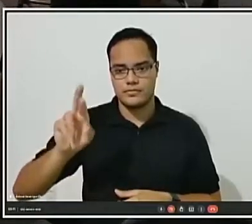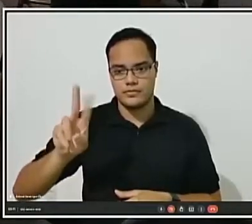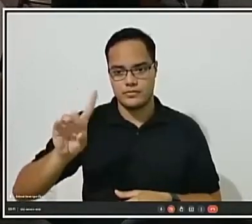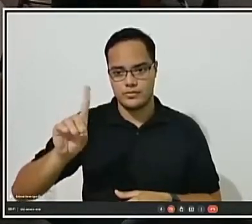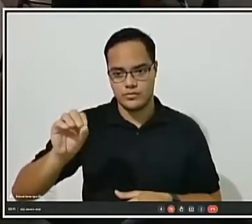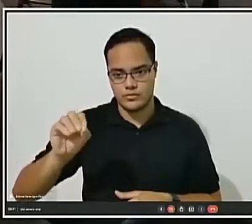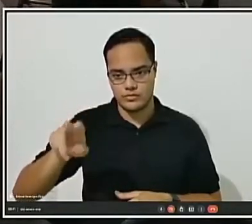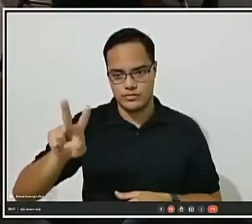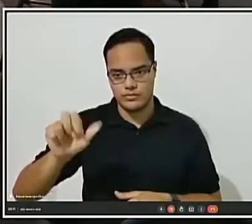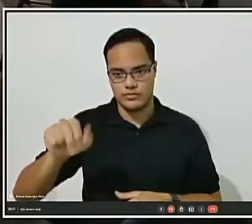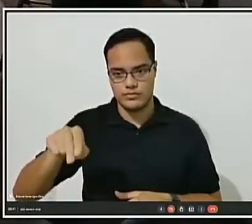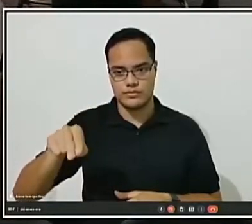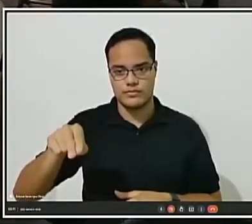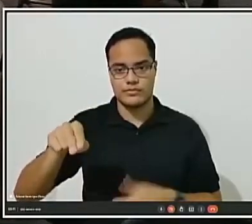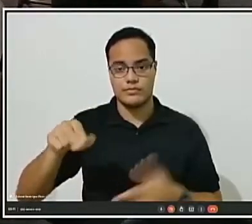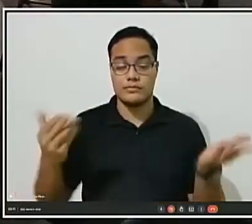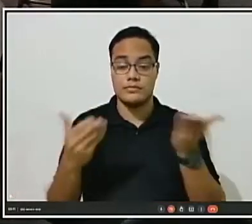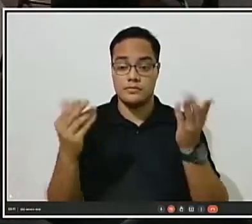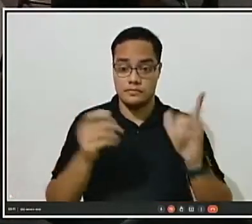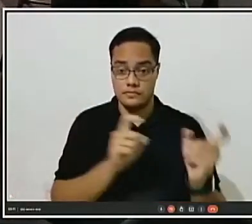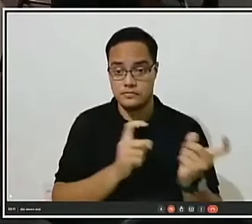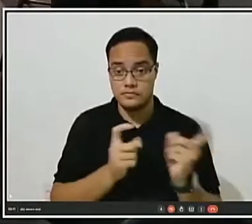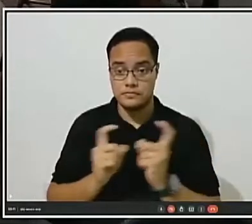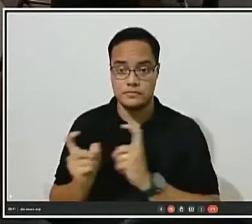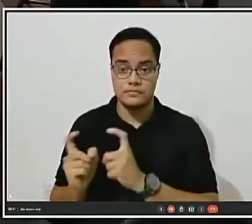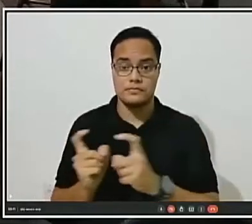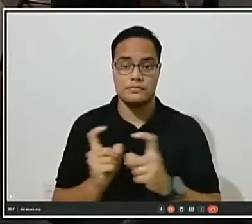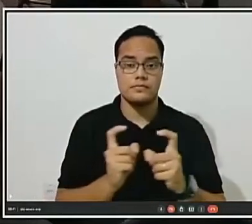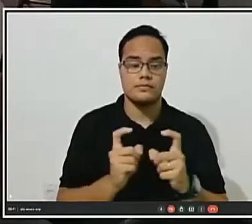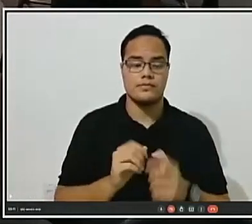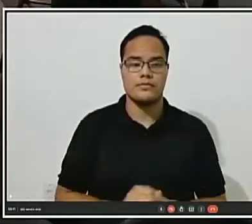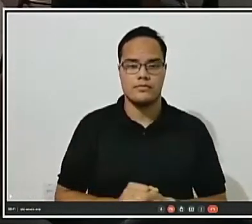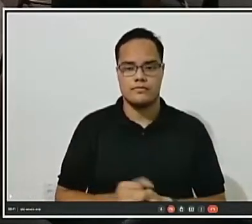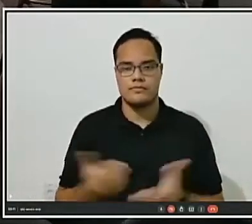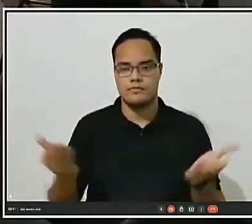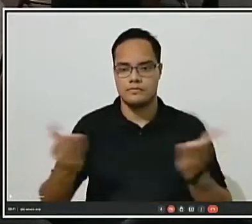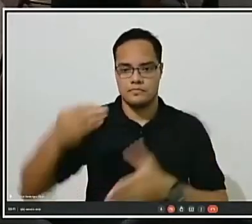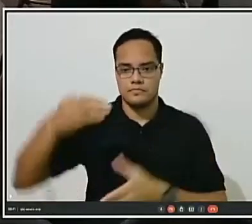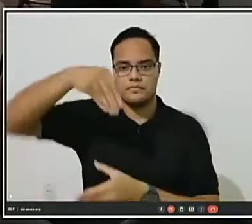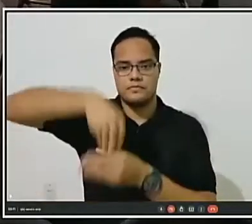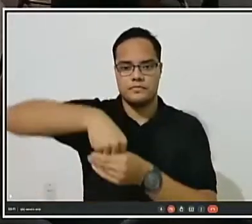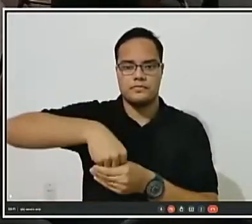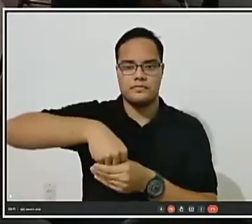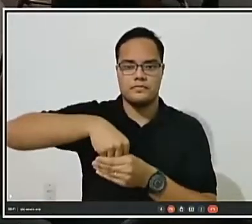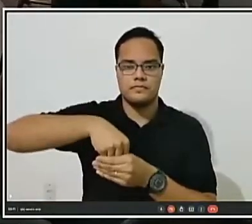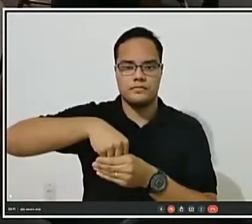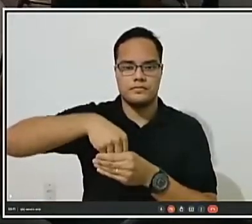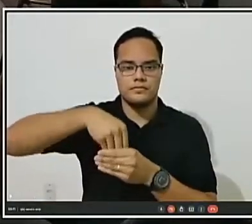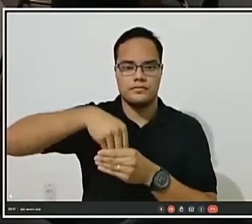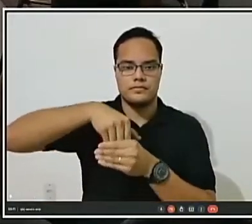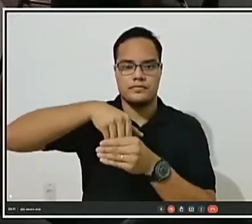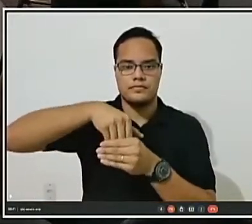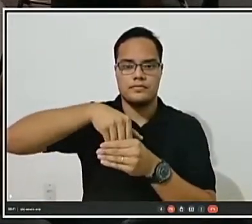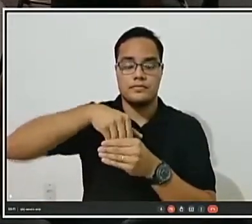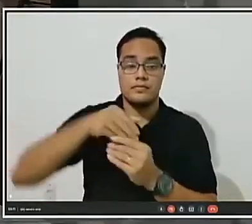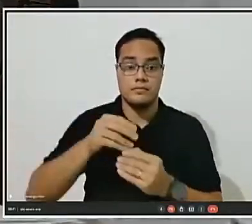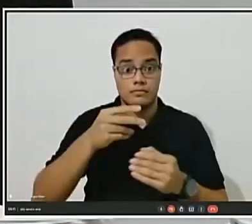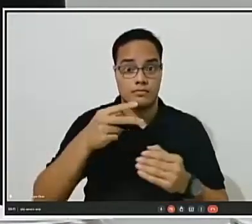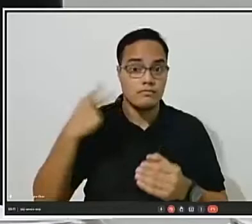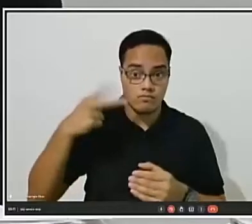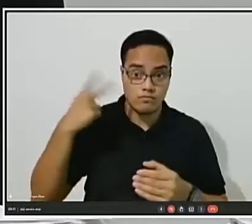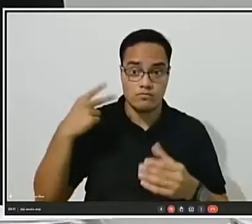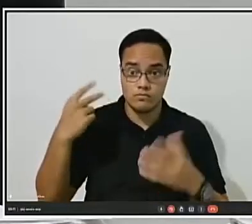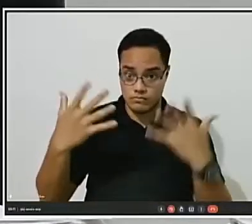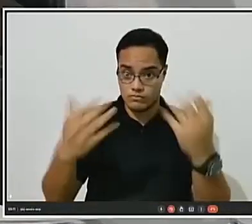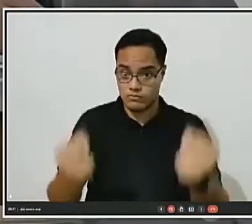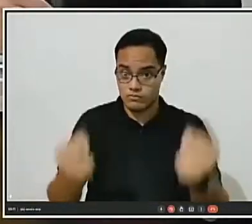Em discussão? Em votação. Senhores vereadores, aprovado a moção